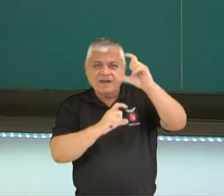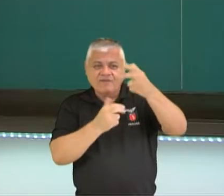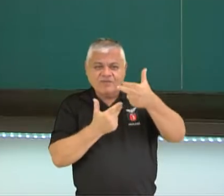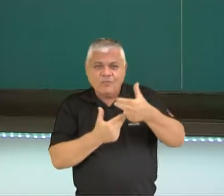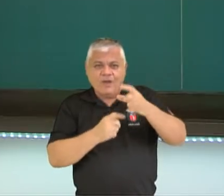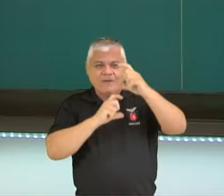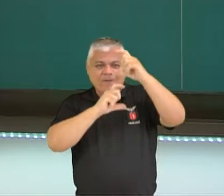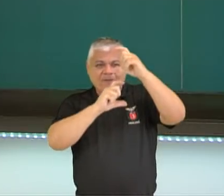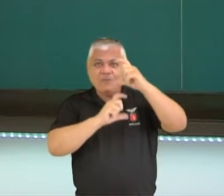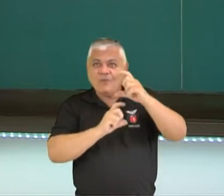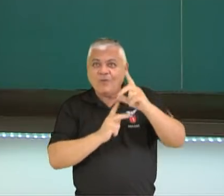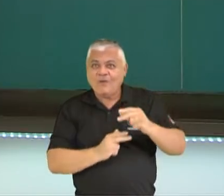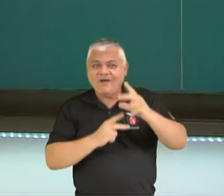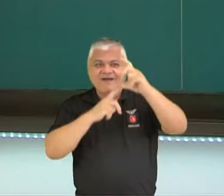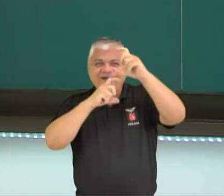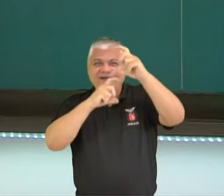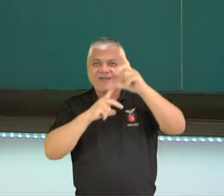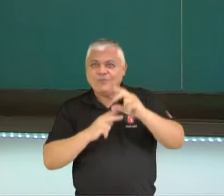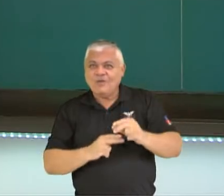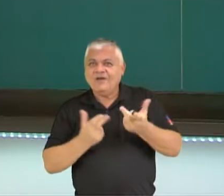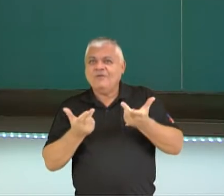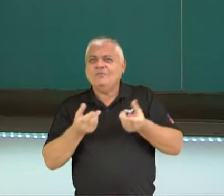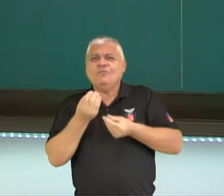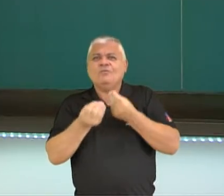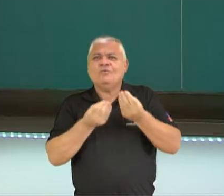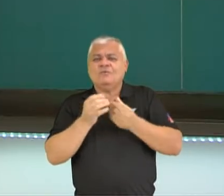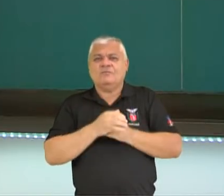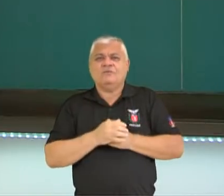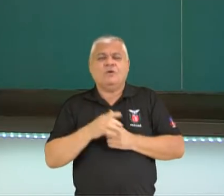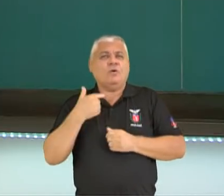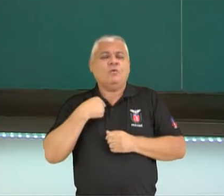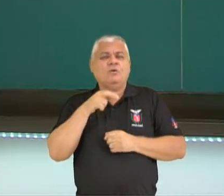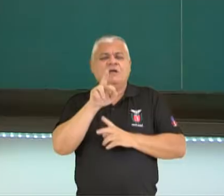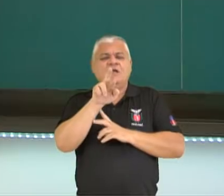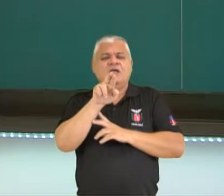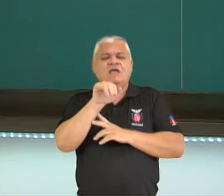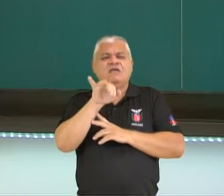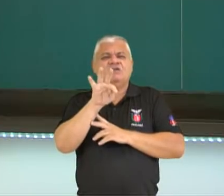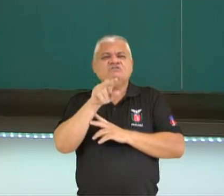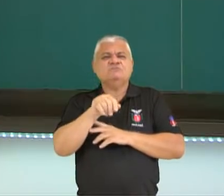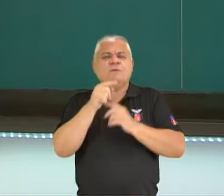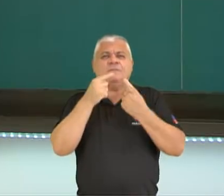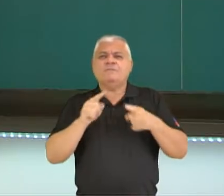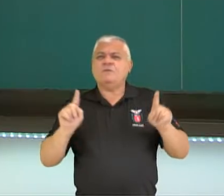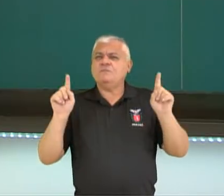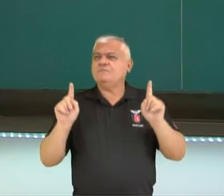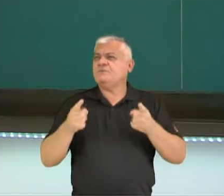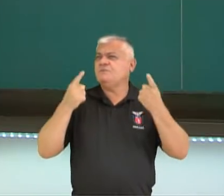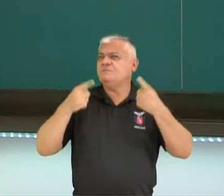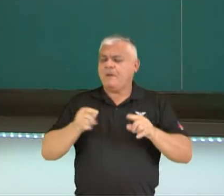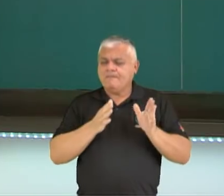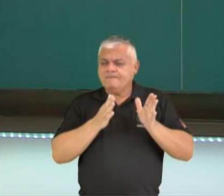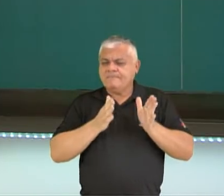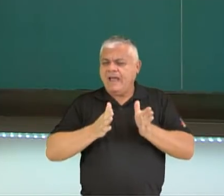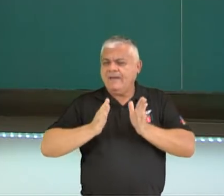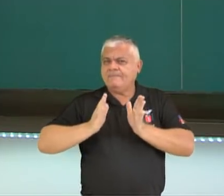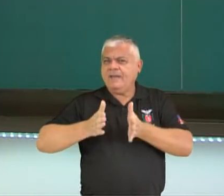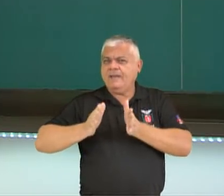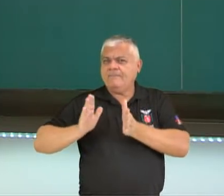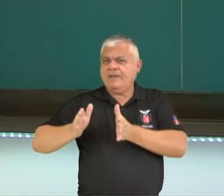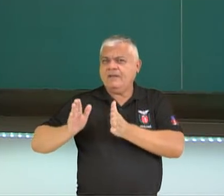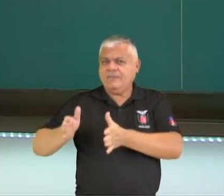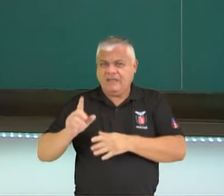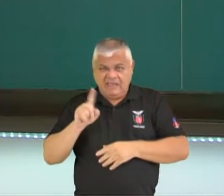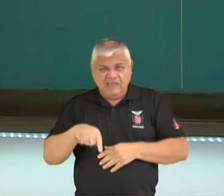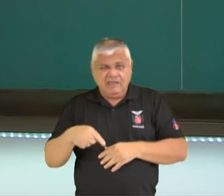eu ouvi algo sobre ritmo na poesia ritmo é um elemento só da música professora Vamos